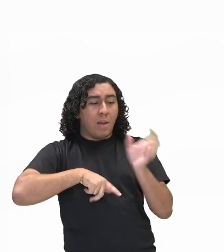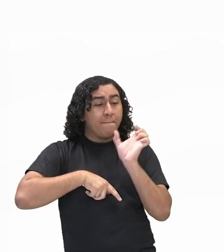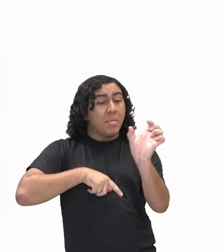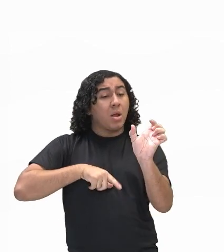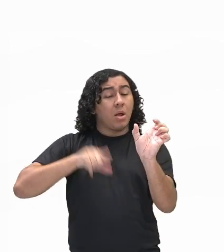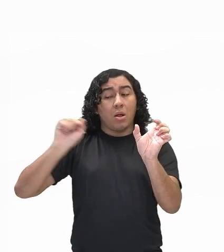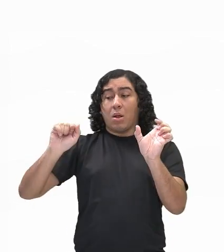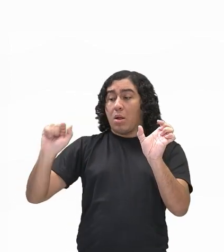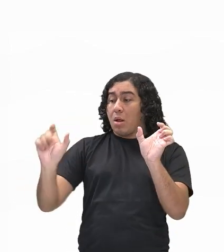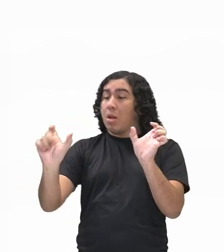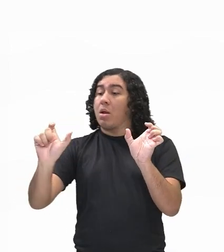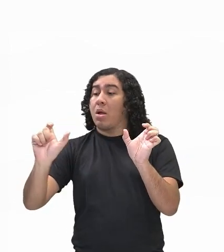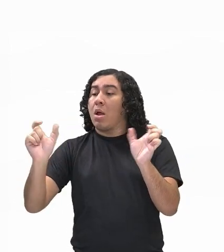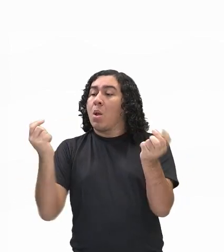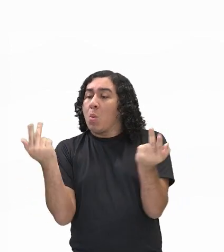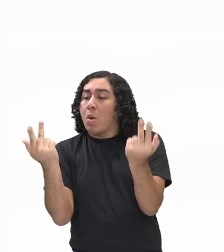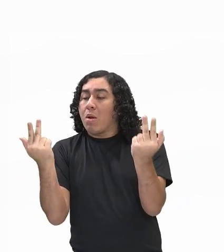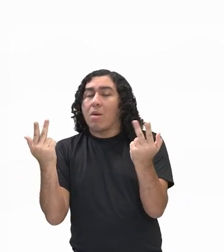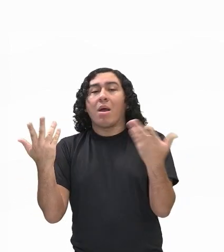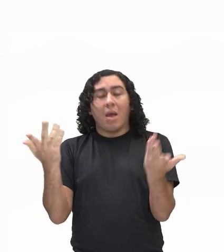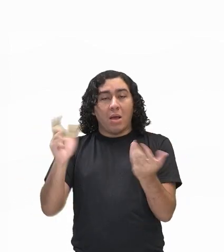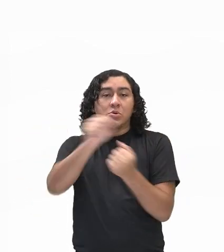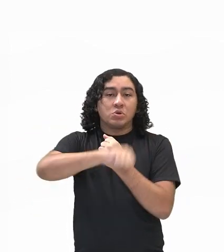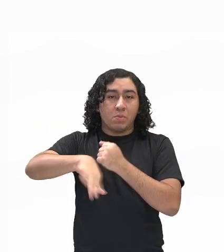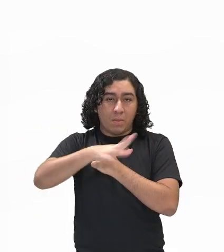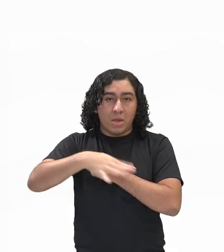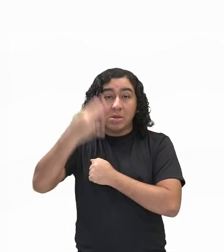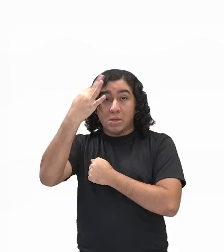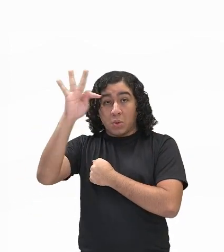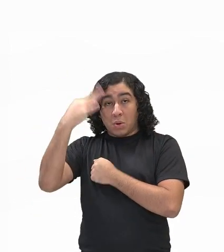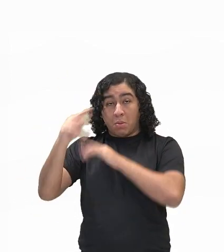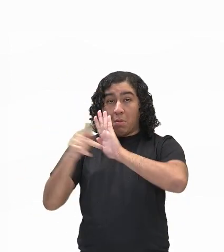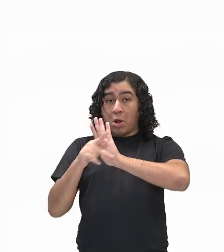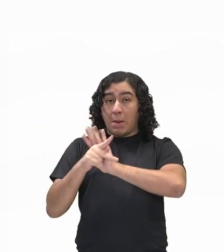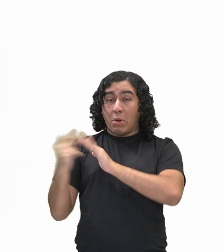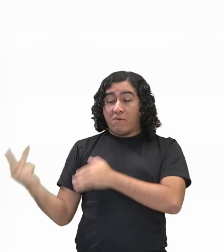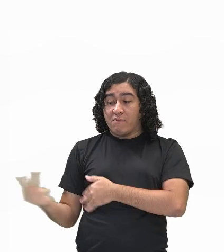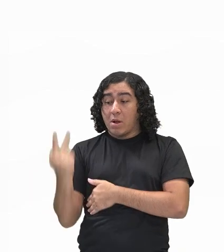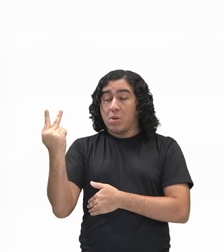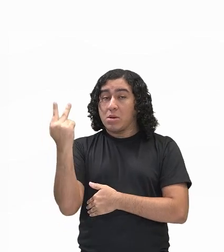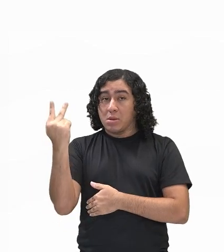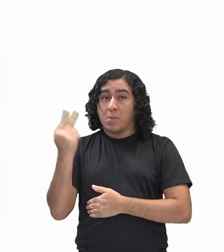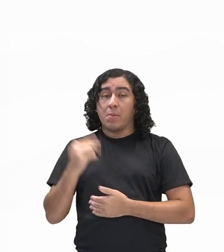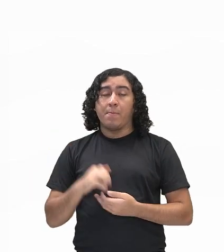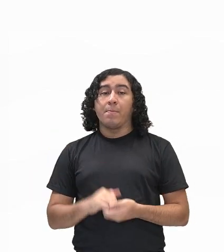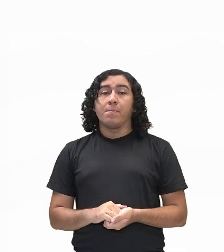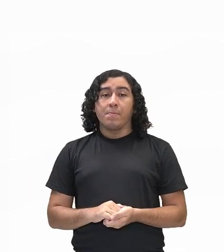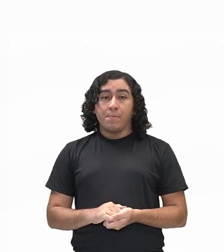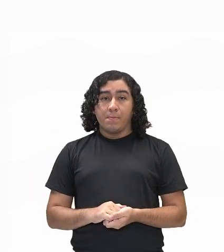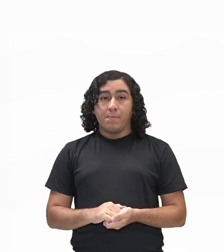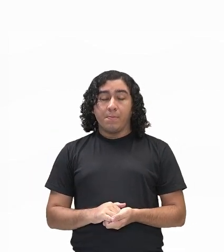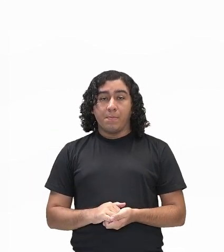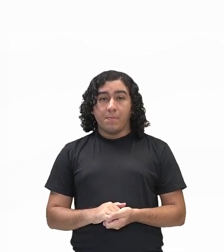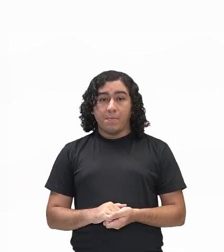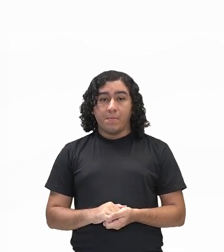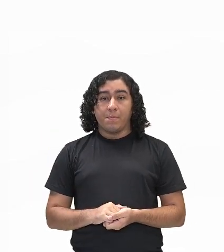que nós estamos no campo da teoria dos valores. Nós estamos falando, né, de